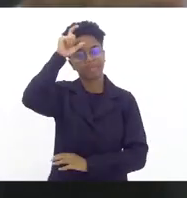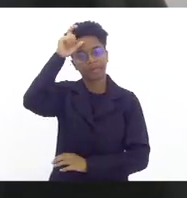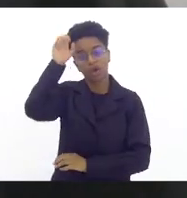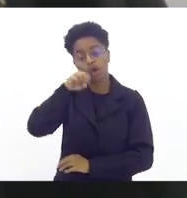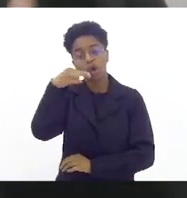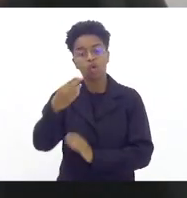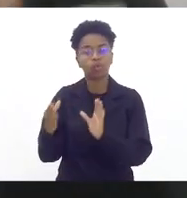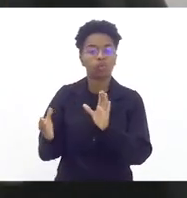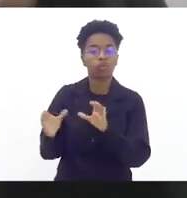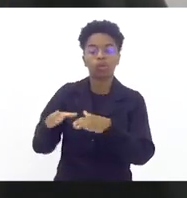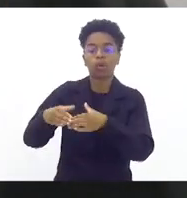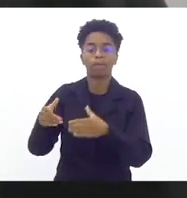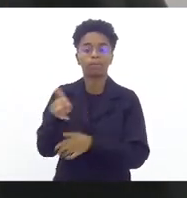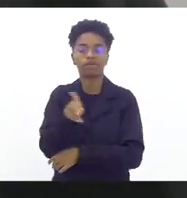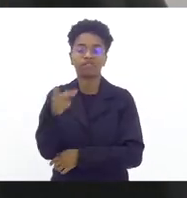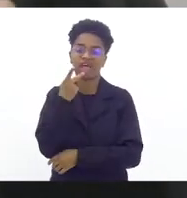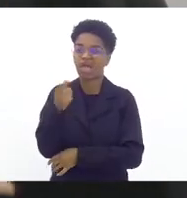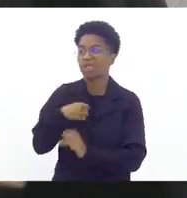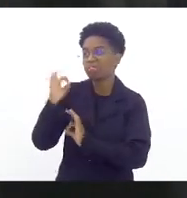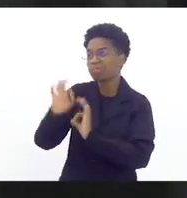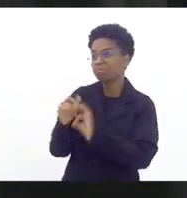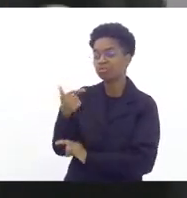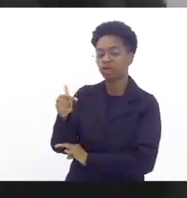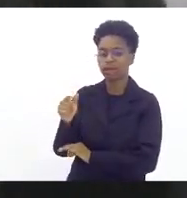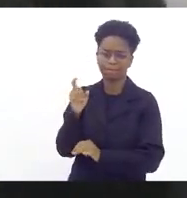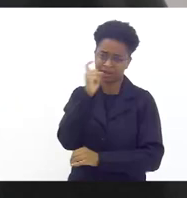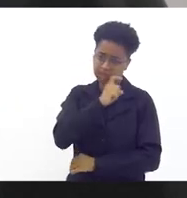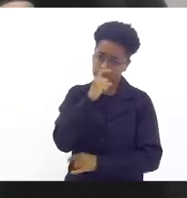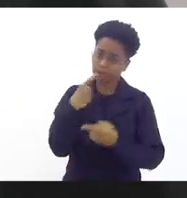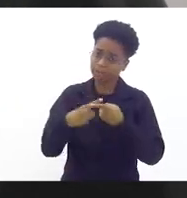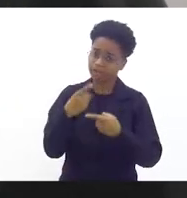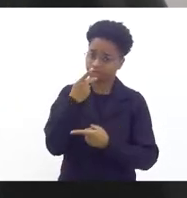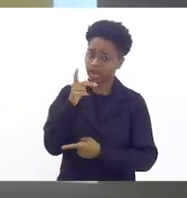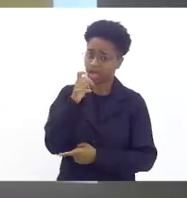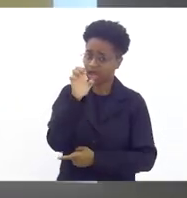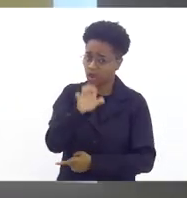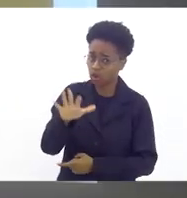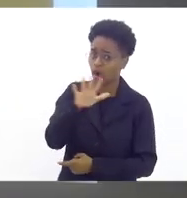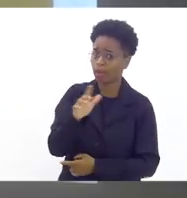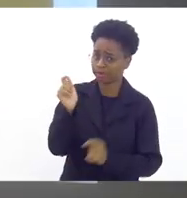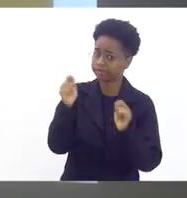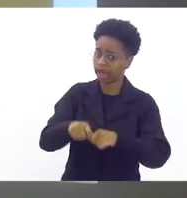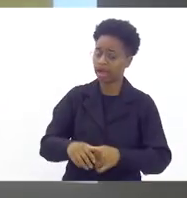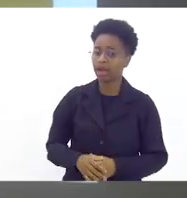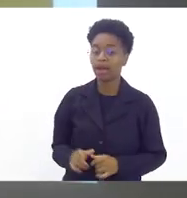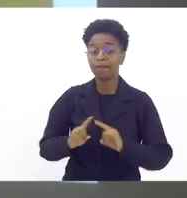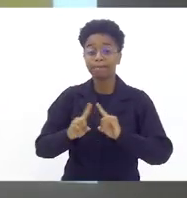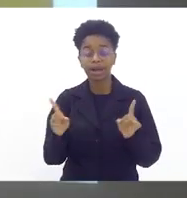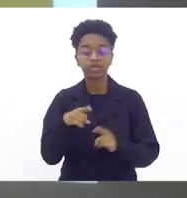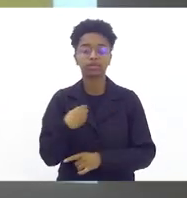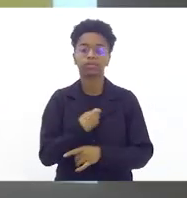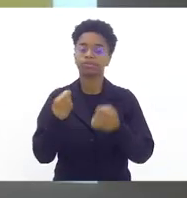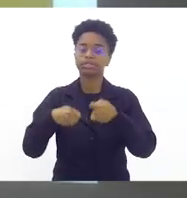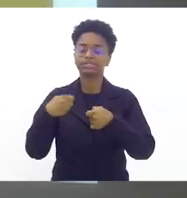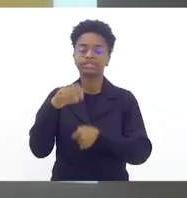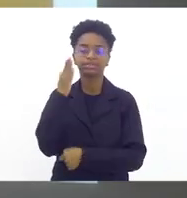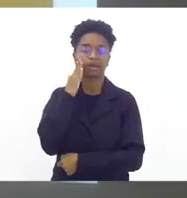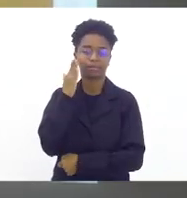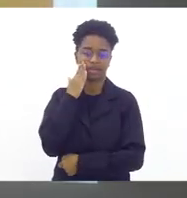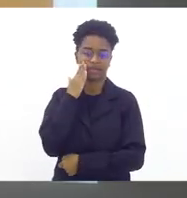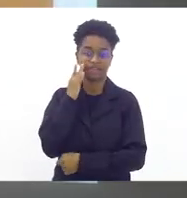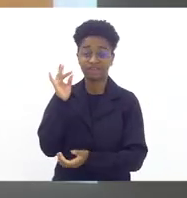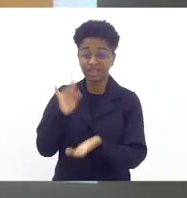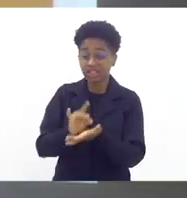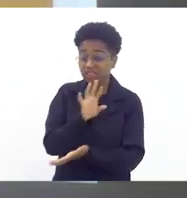de docentes de lá diz que não está preparada, mentira, porque falar de Europa todo mundo se prepara. Então, gente precisa saber que não